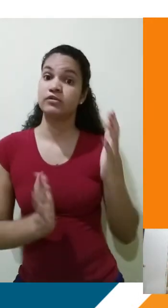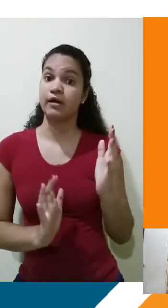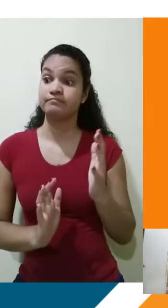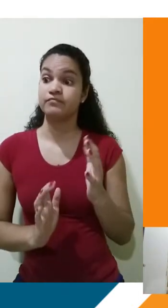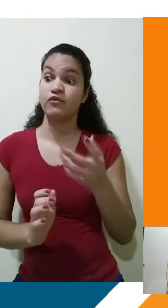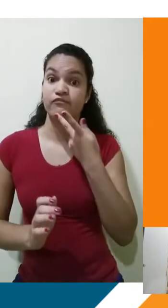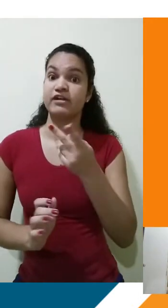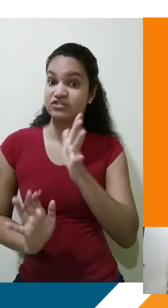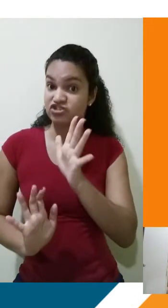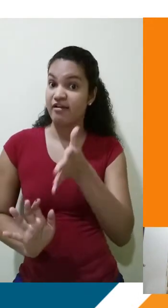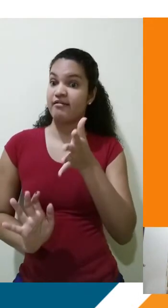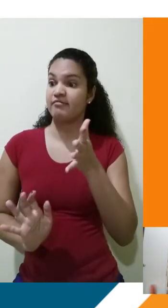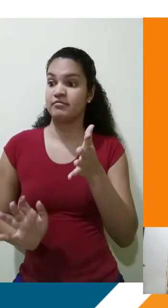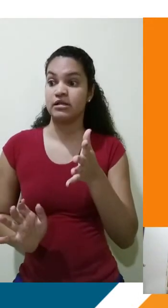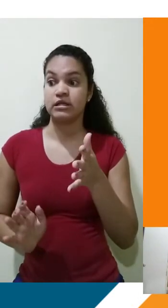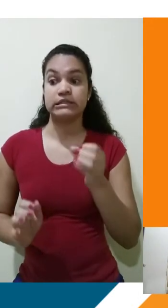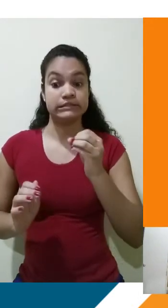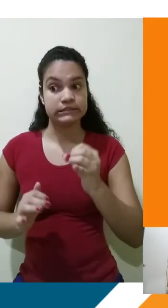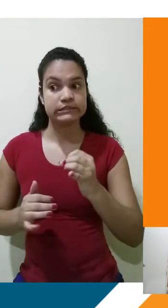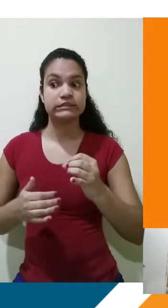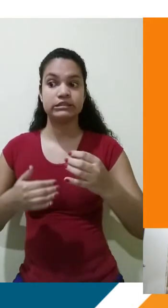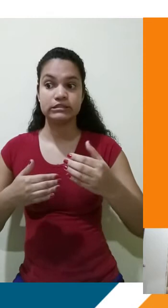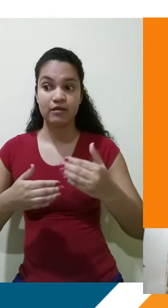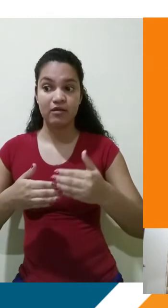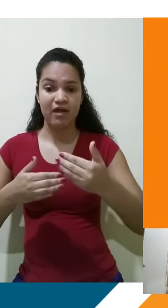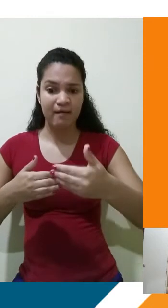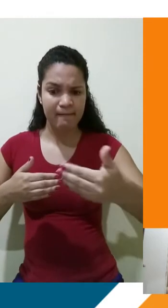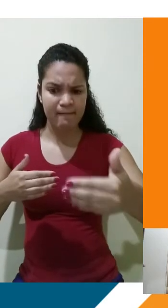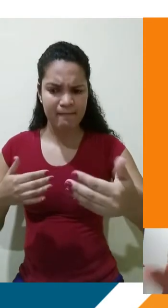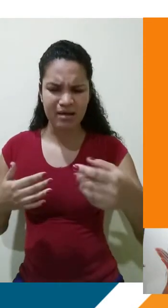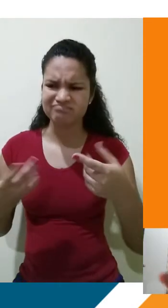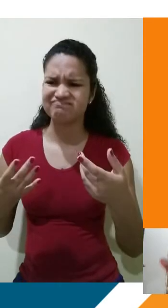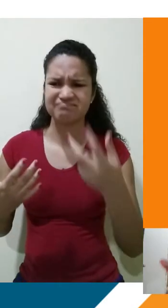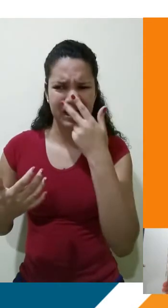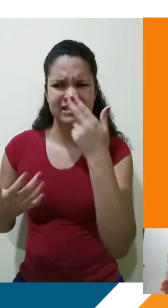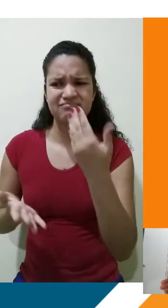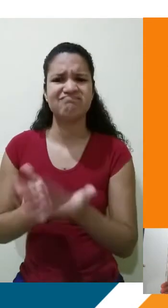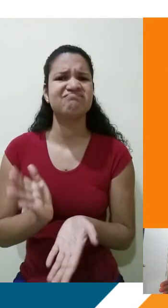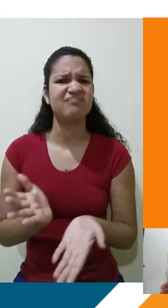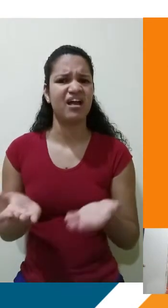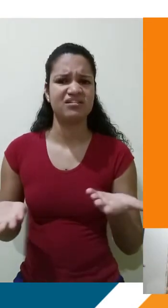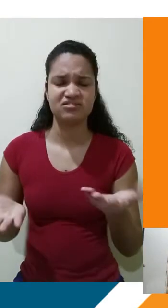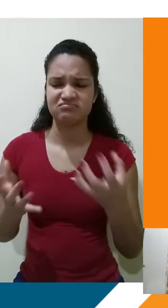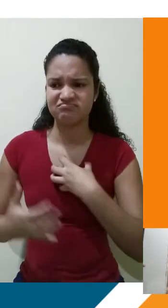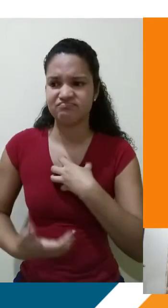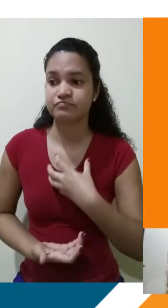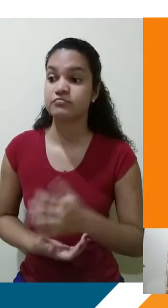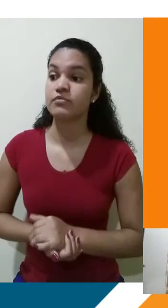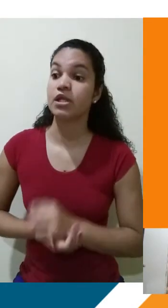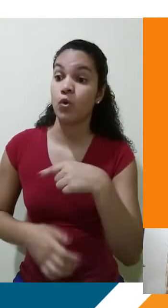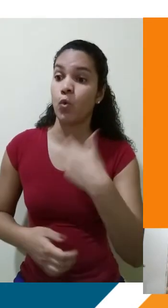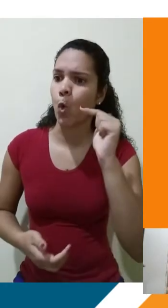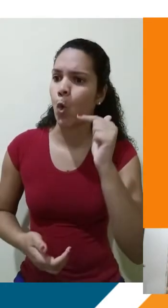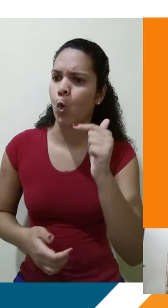se perdendo. Ou melhor, a gente vai só progredindo e vai se perdendo. E a última coisa que chama a atenção está marcada com aquela barrinha branca ali, que parece